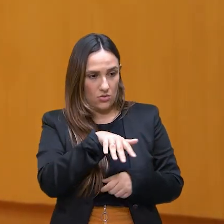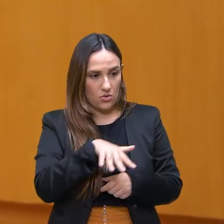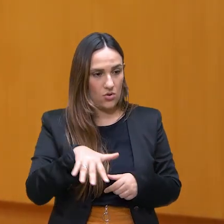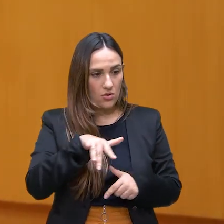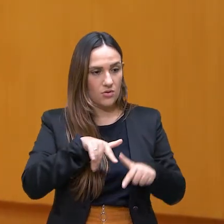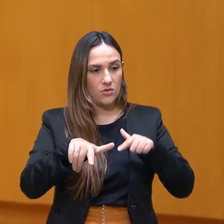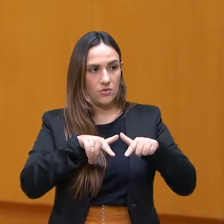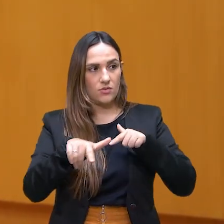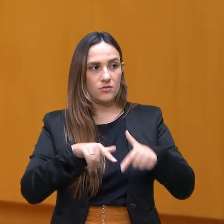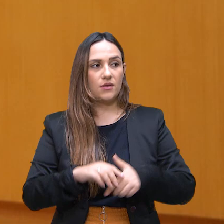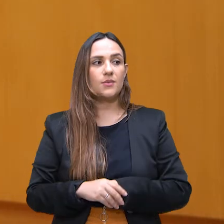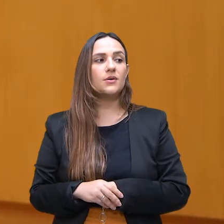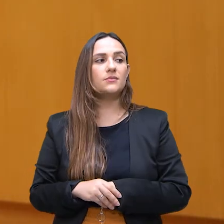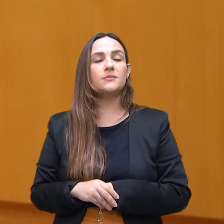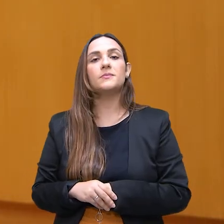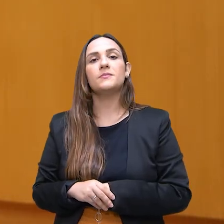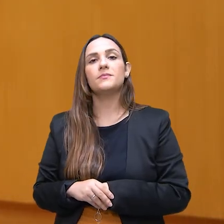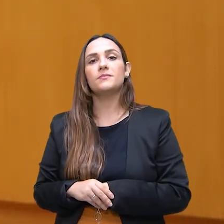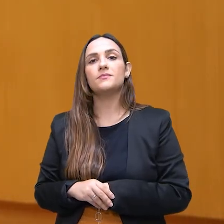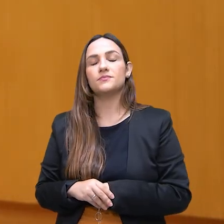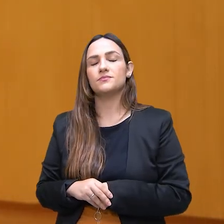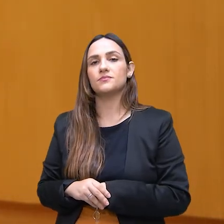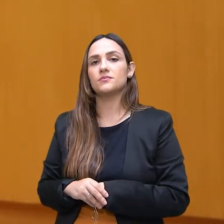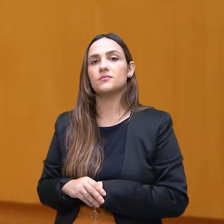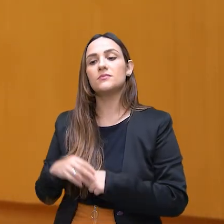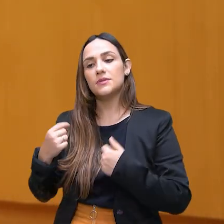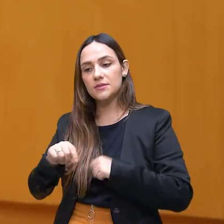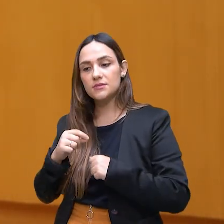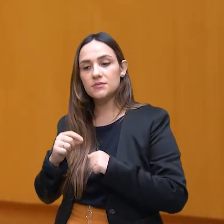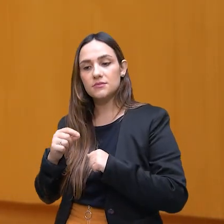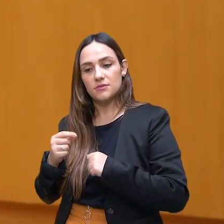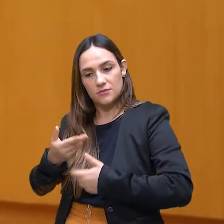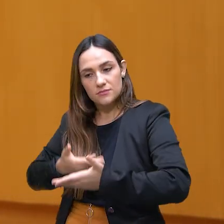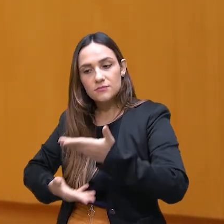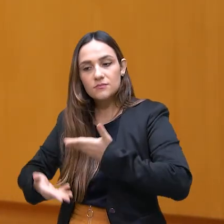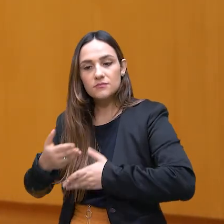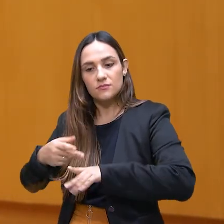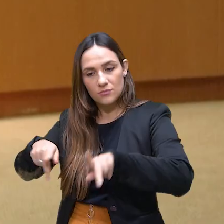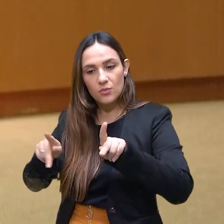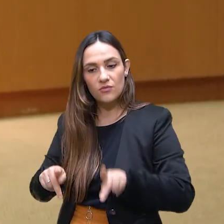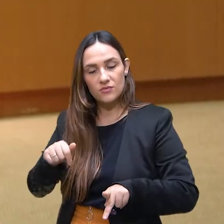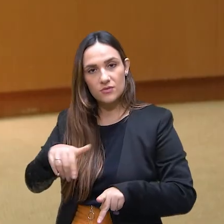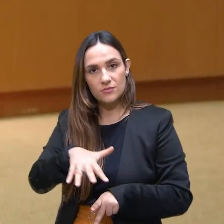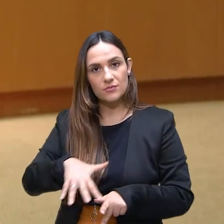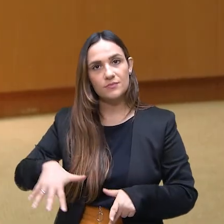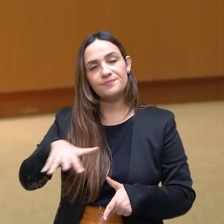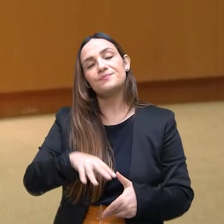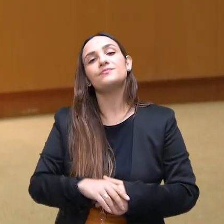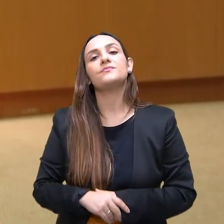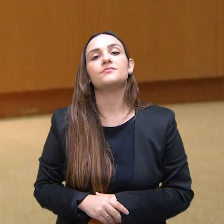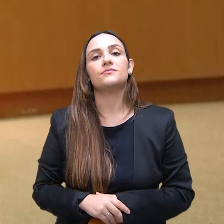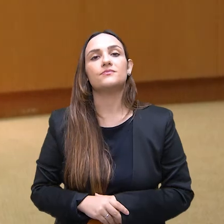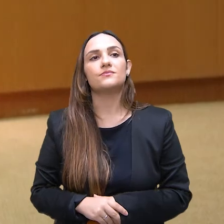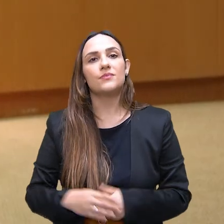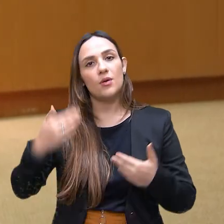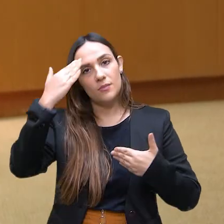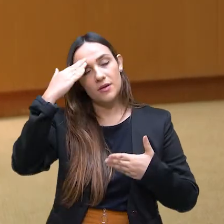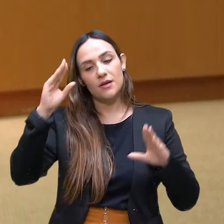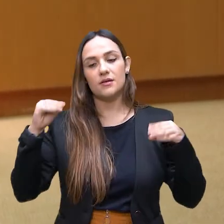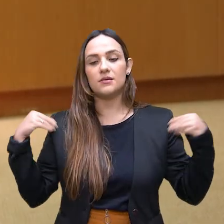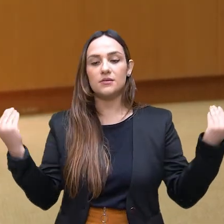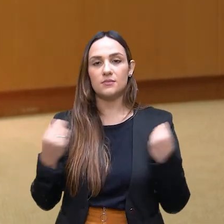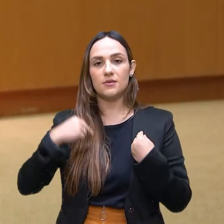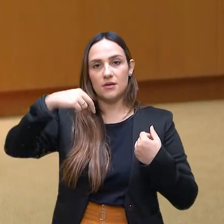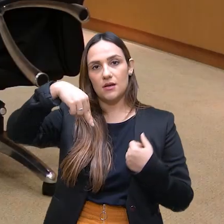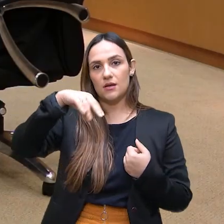é? Ele deve se integrar à sociedade, à comunidade, à população do local. Obrigada, desembargador Nélio Stabile,